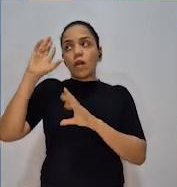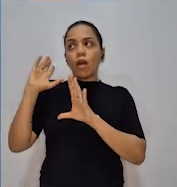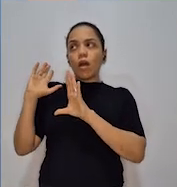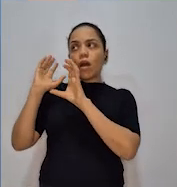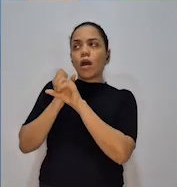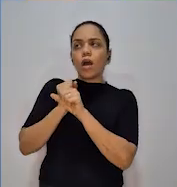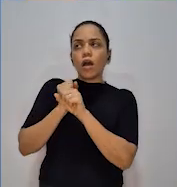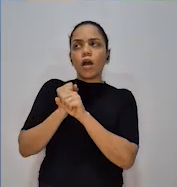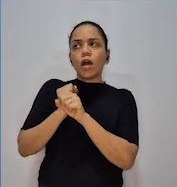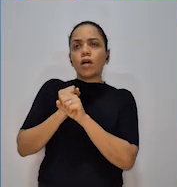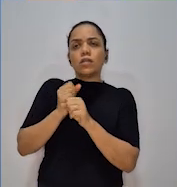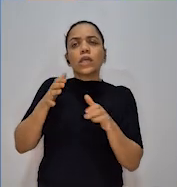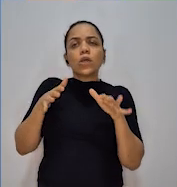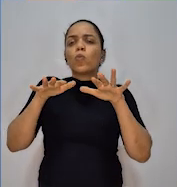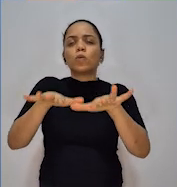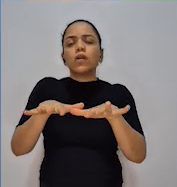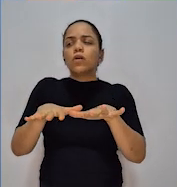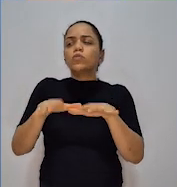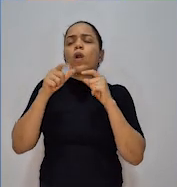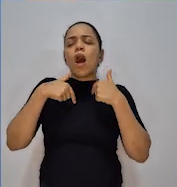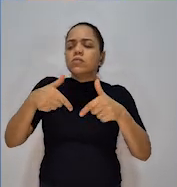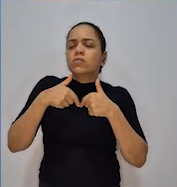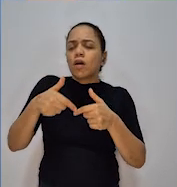que vocês vêm trabalhando. Quais são as ações,